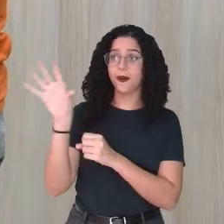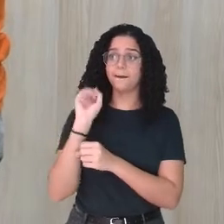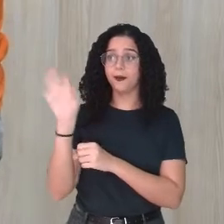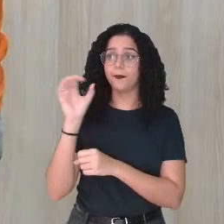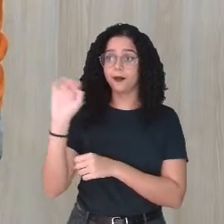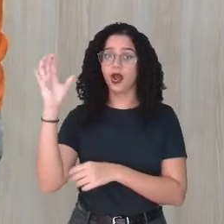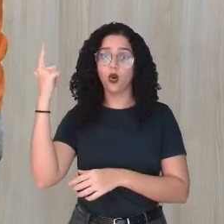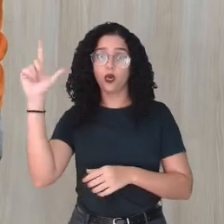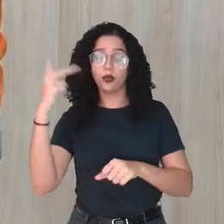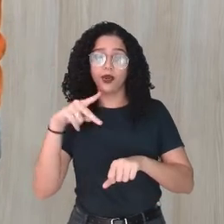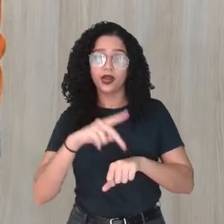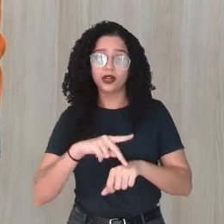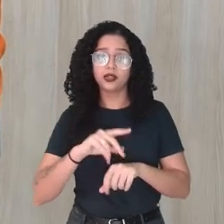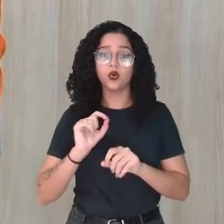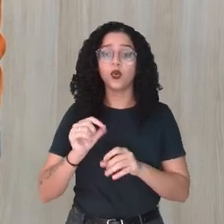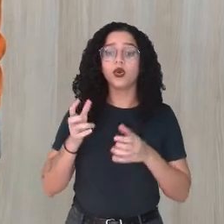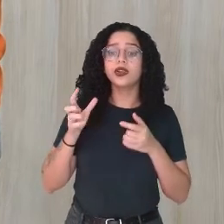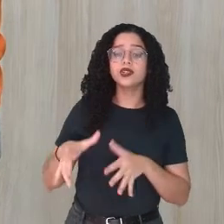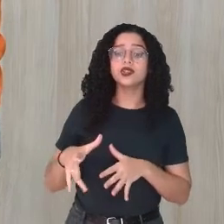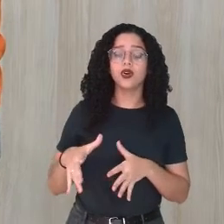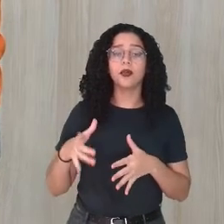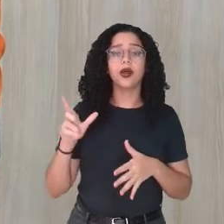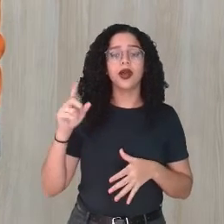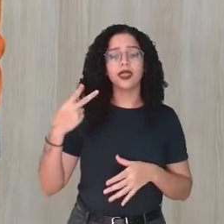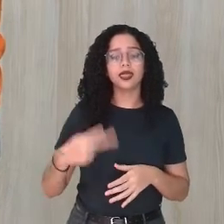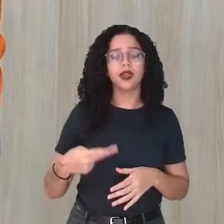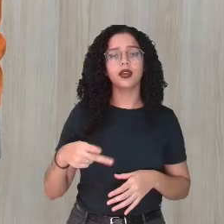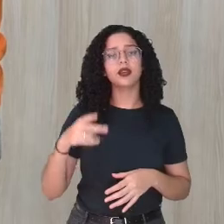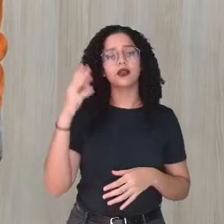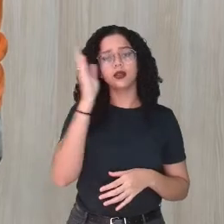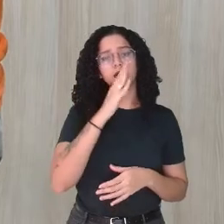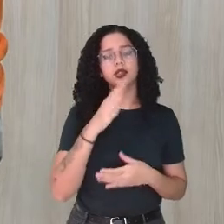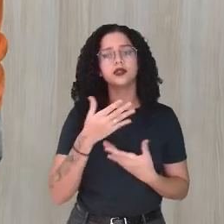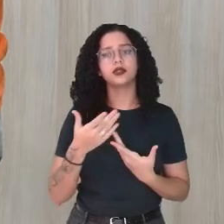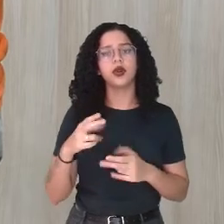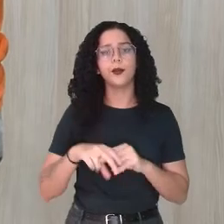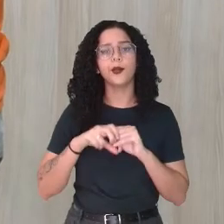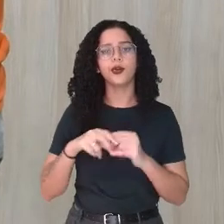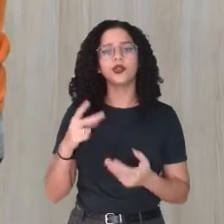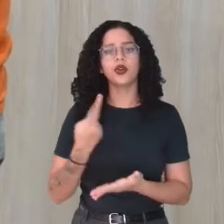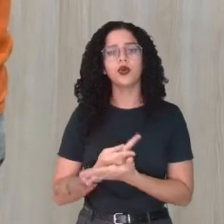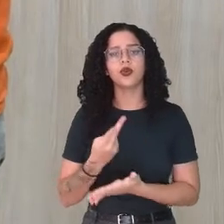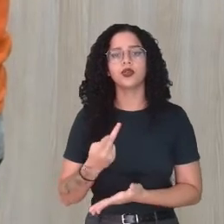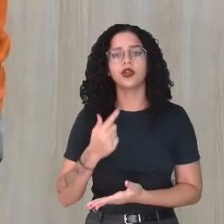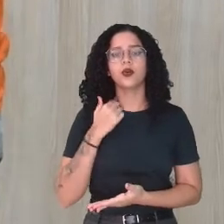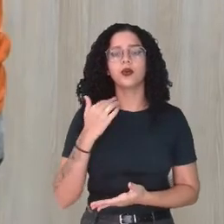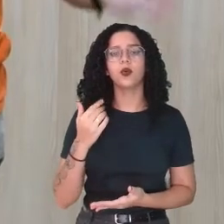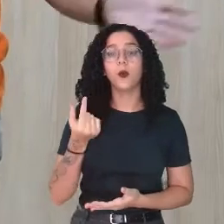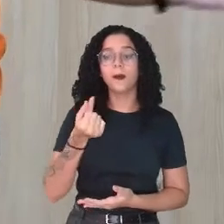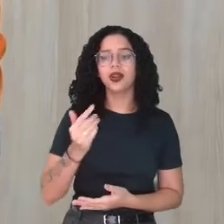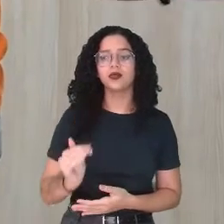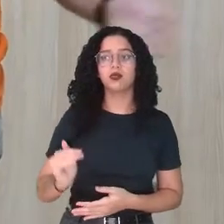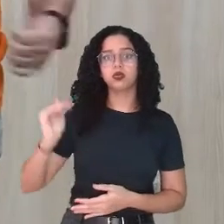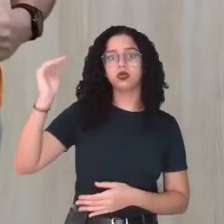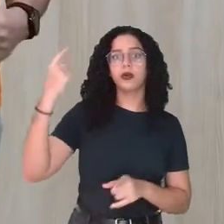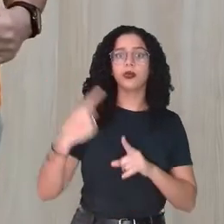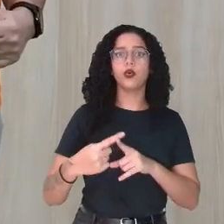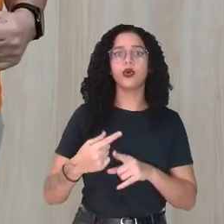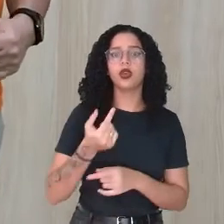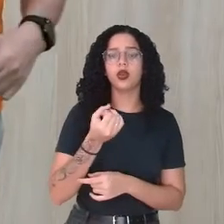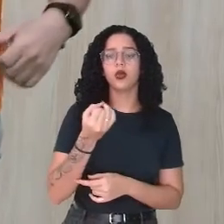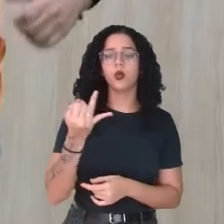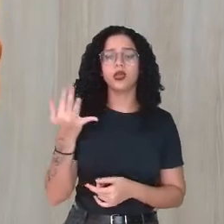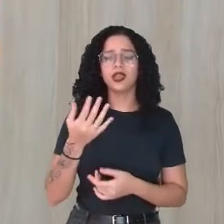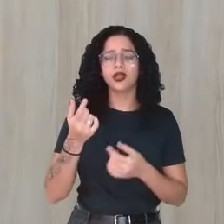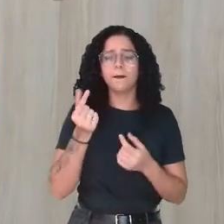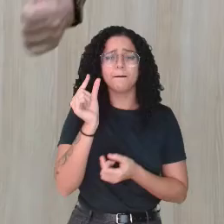sobra fica para o mercado consumo interno. E por isso que acontece? O preço vai lá para cima porque a quantidade é pouca.